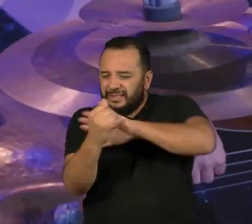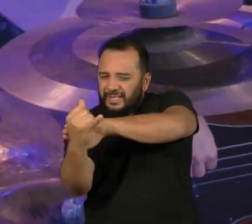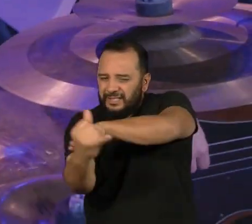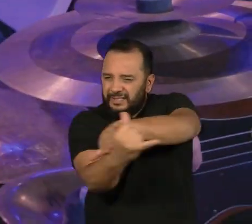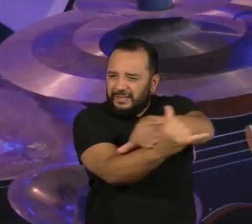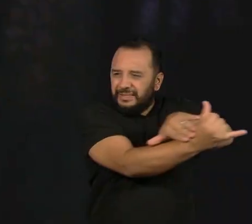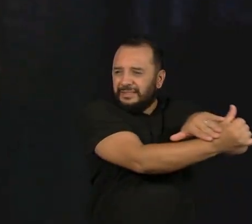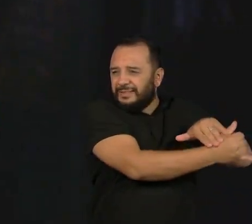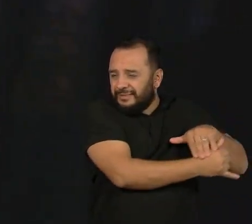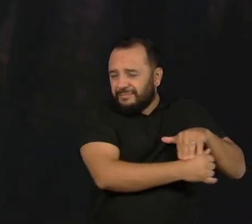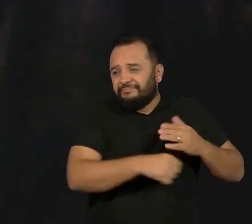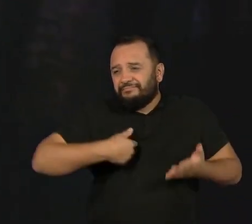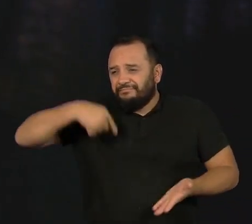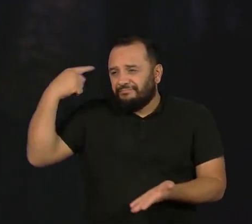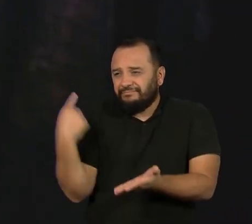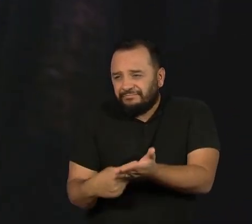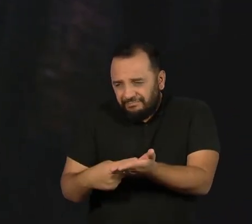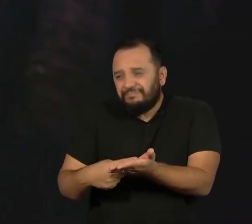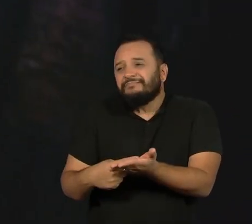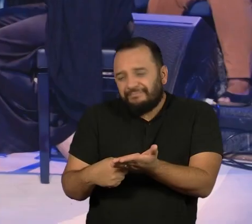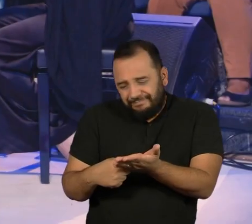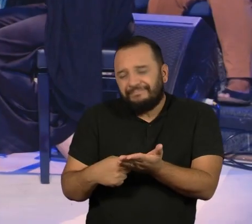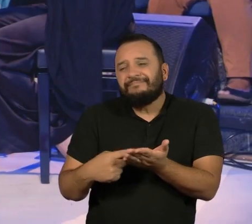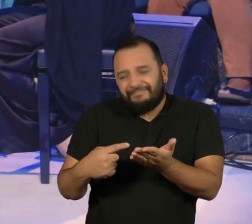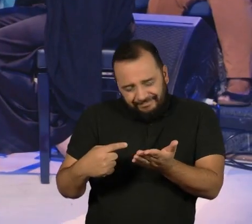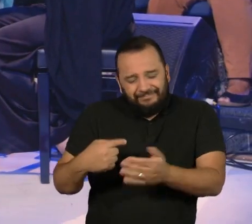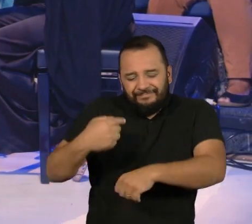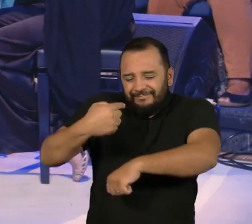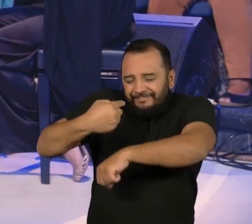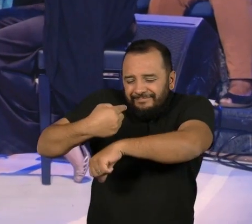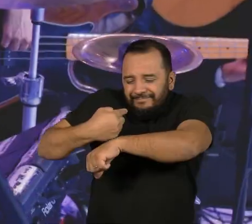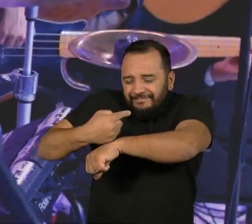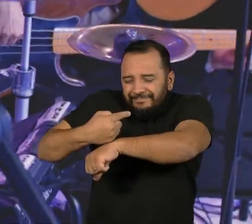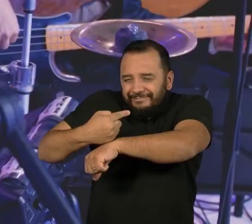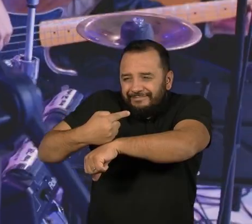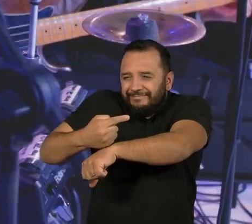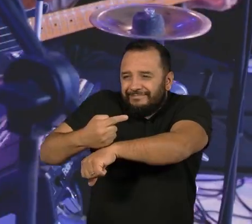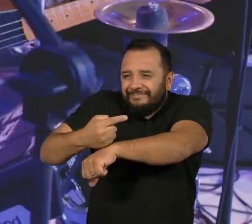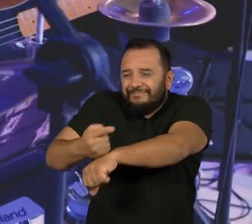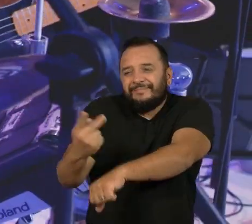comigo a cada segundo dessa vida.